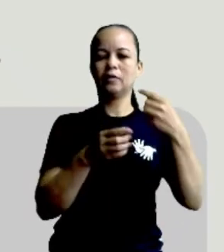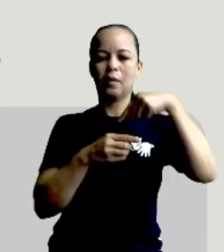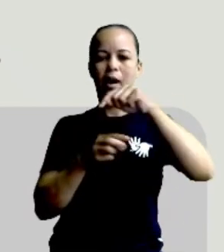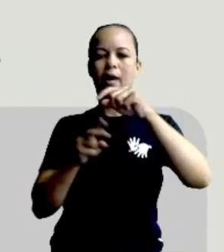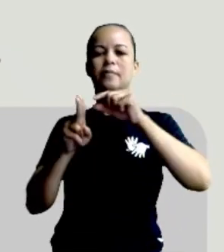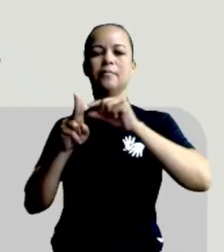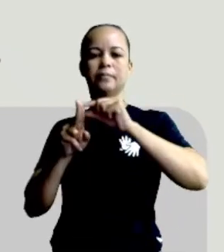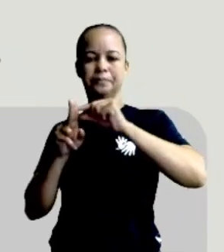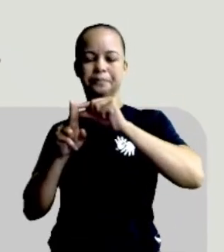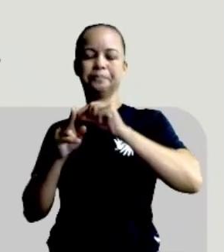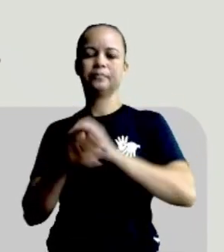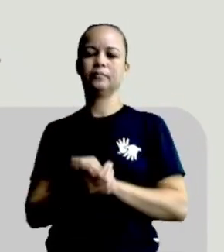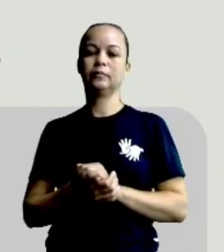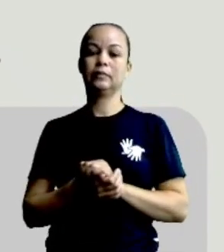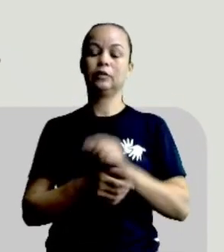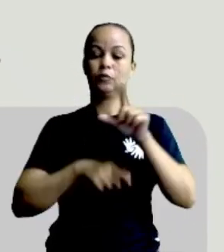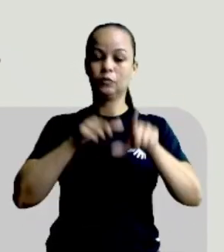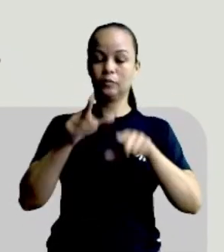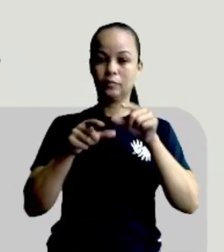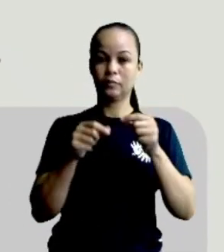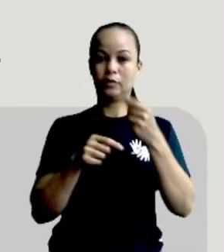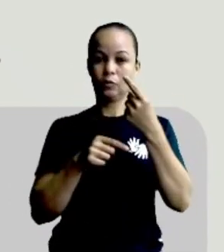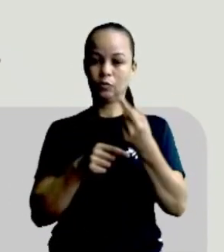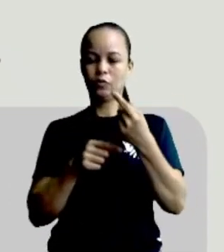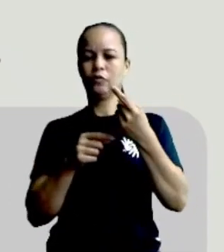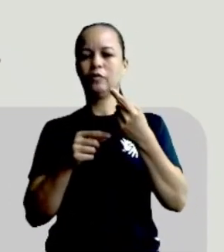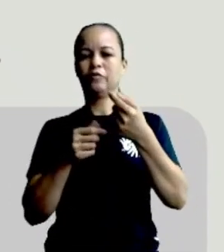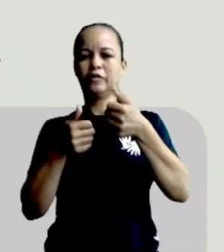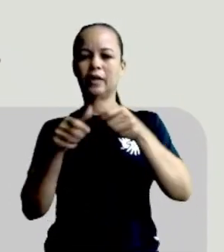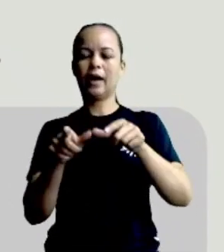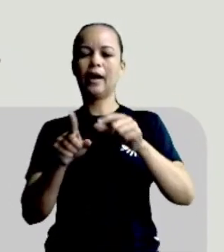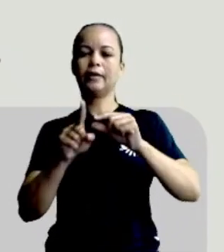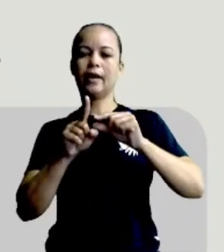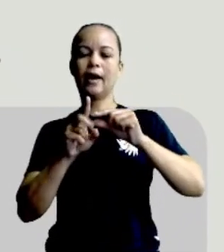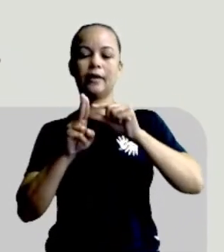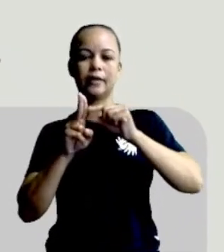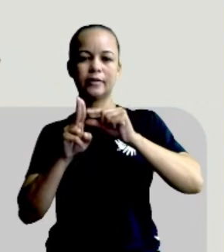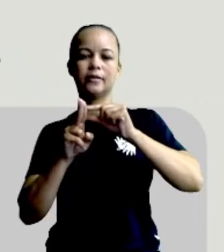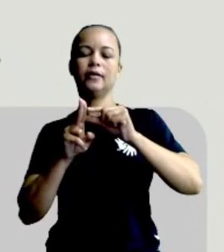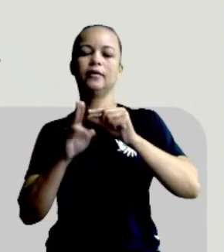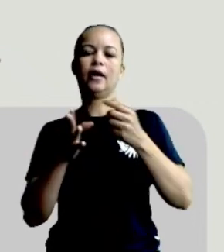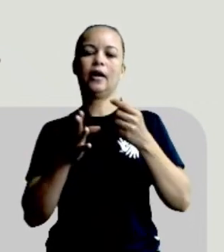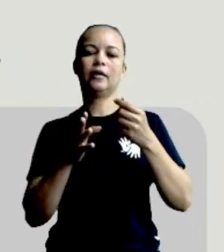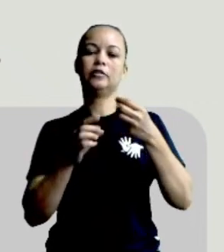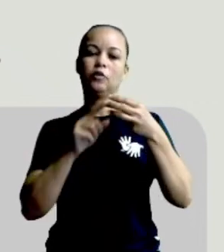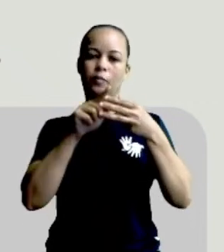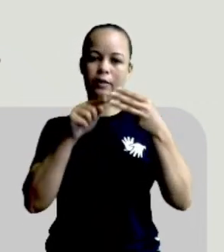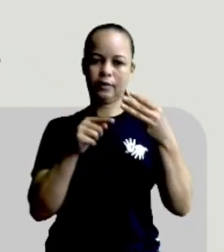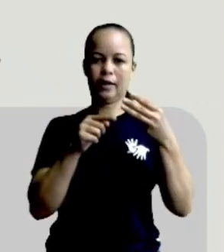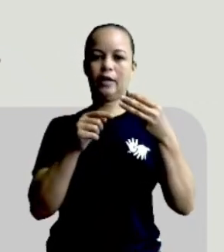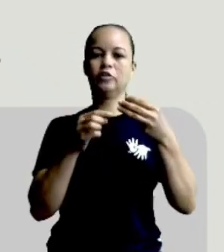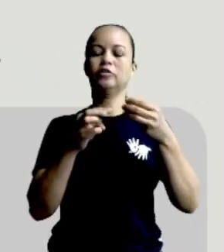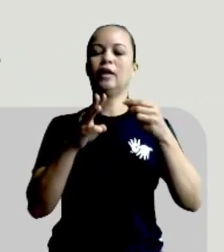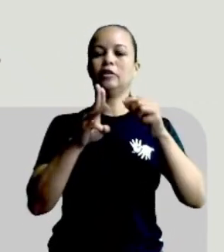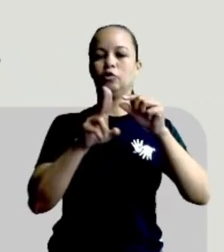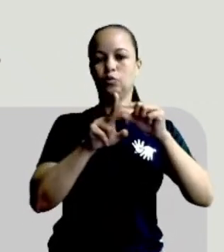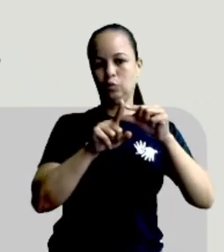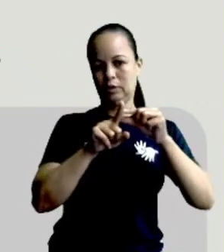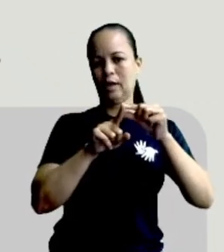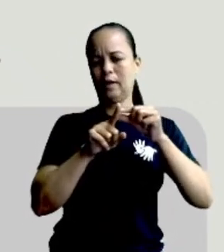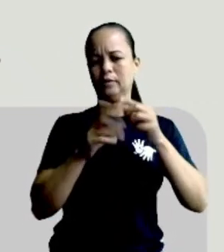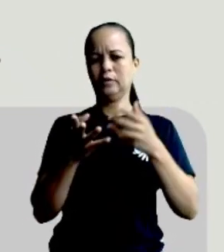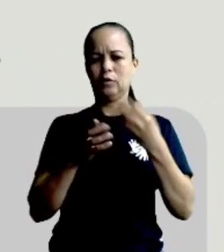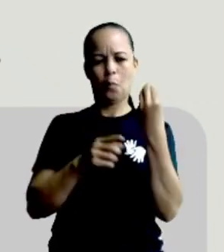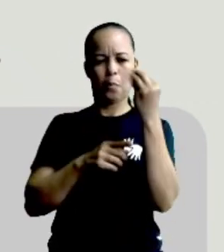Se eu escolhi entre esses 4, um para ficar na dezena, sobra 3 possibilidades nas unidades. Então, se eu adicionar isso